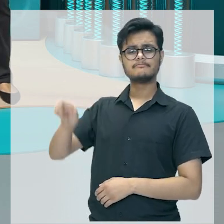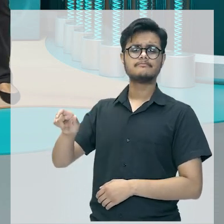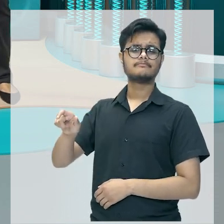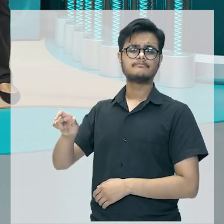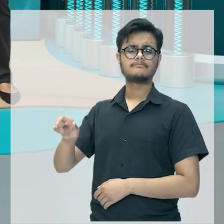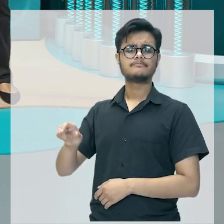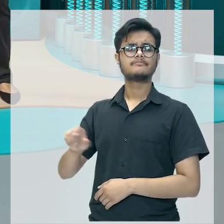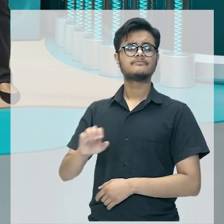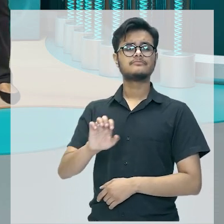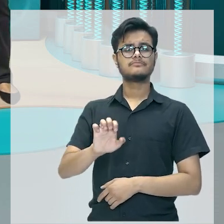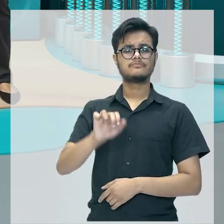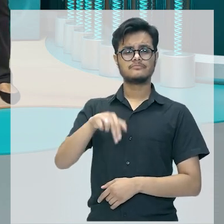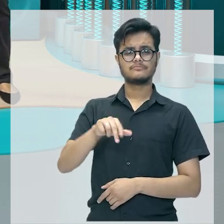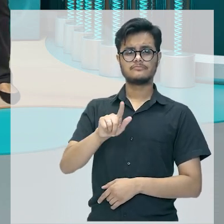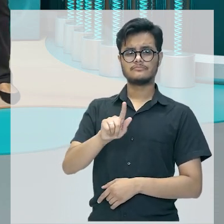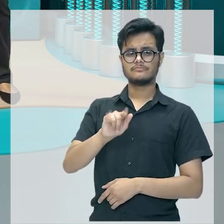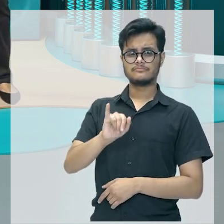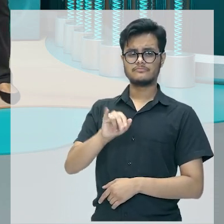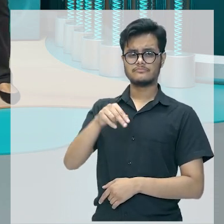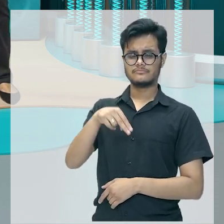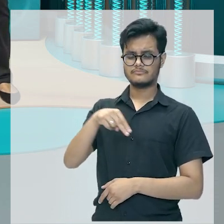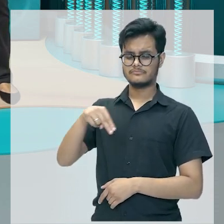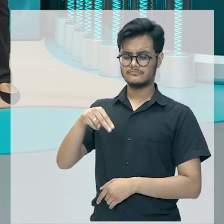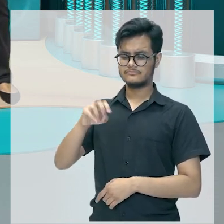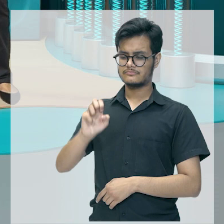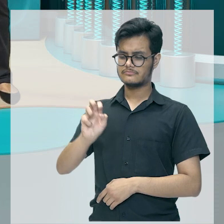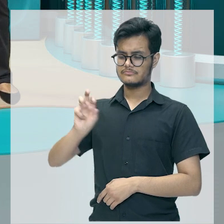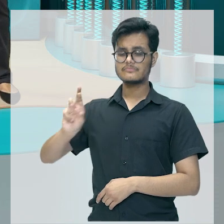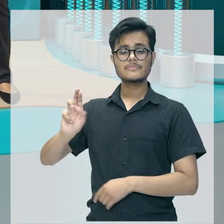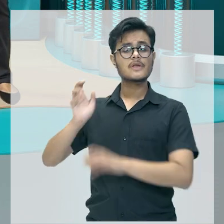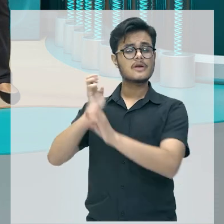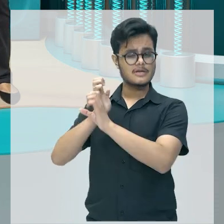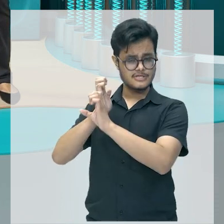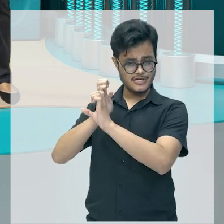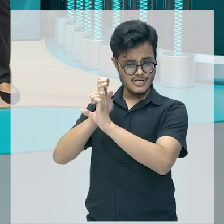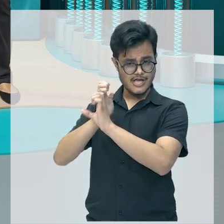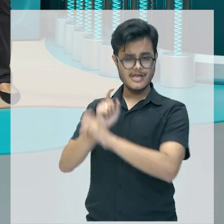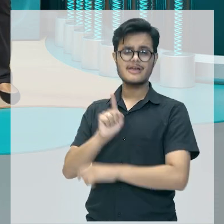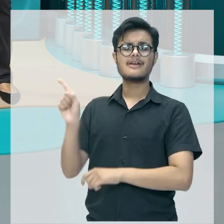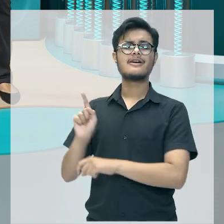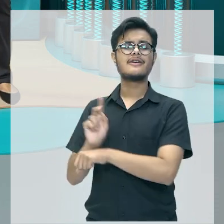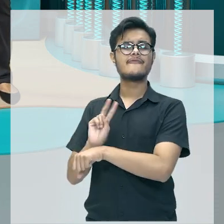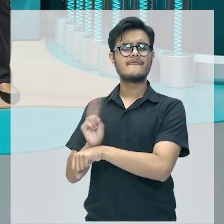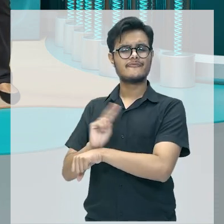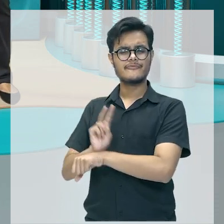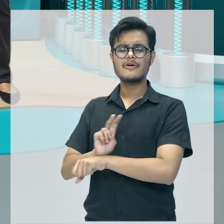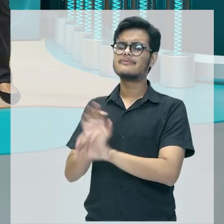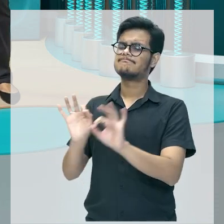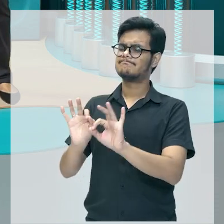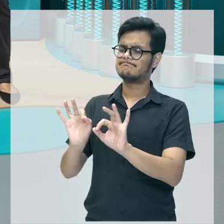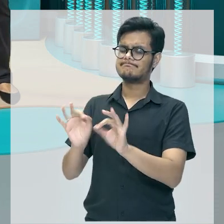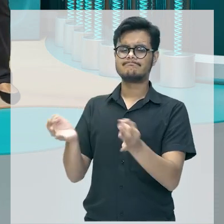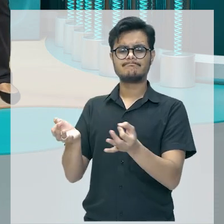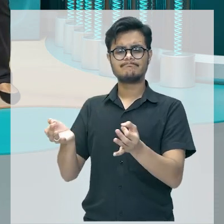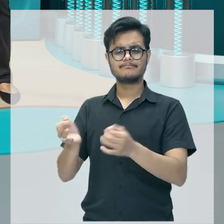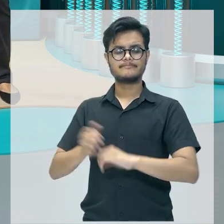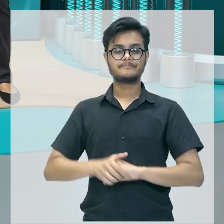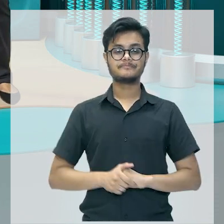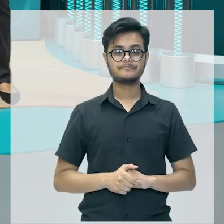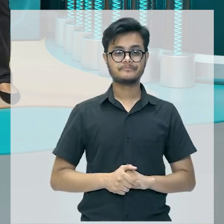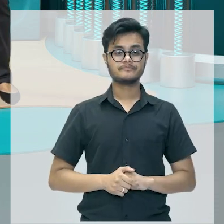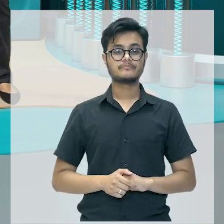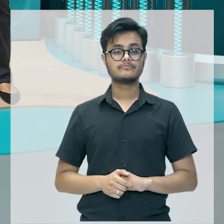Engineer, aqui tem imagem de um engenheiro, certo? Tá ali na obra, fiscalizando, ver se está tudo certinho, né? E